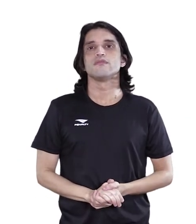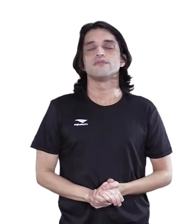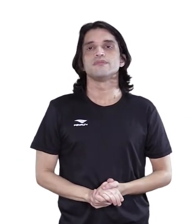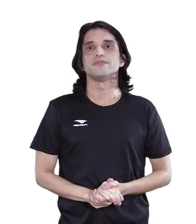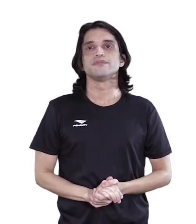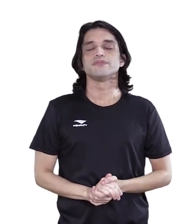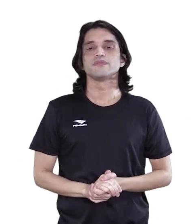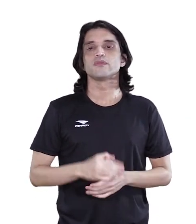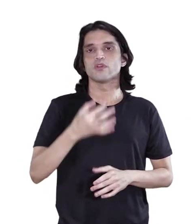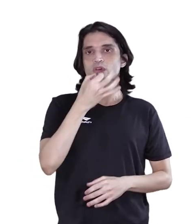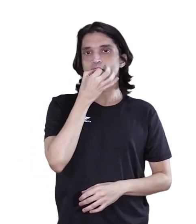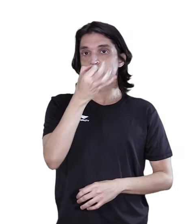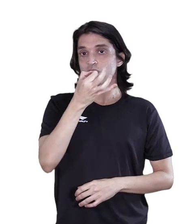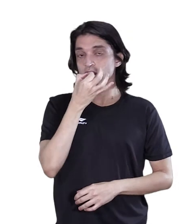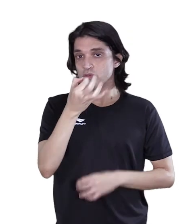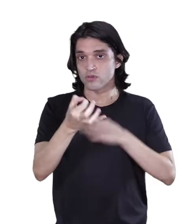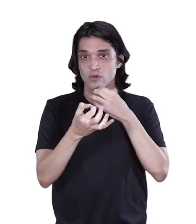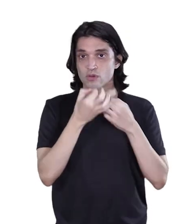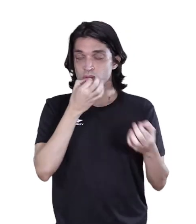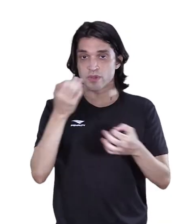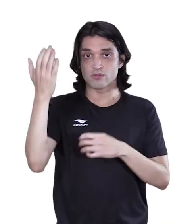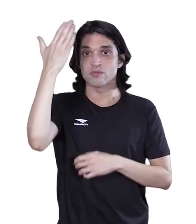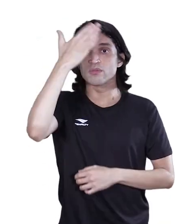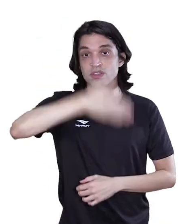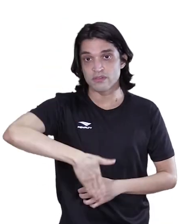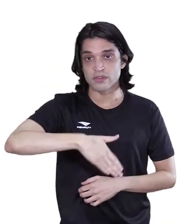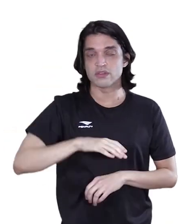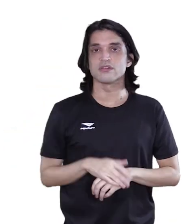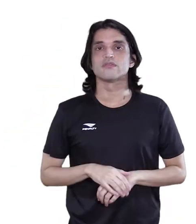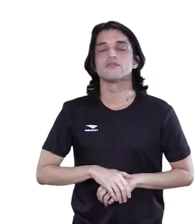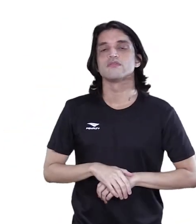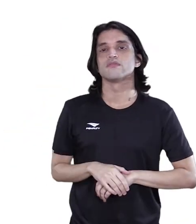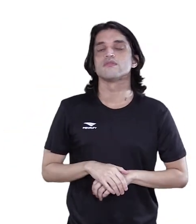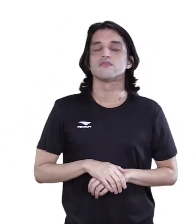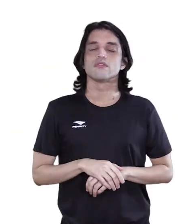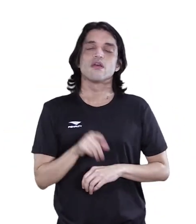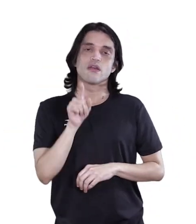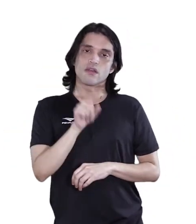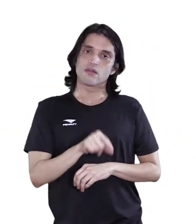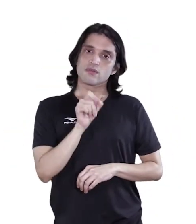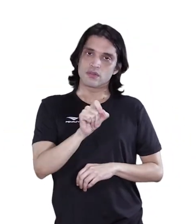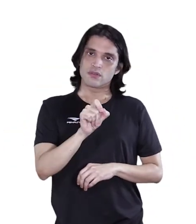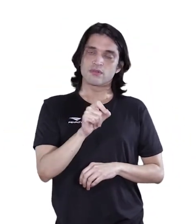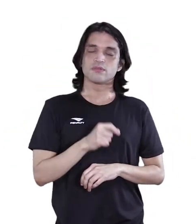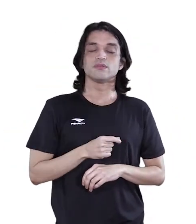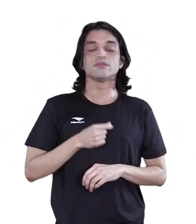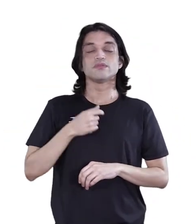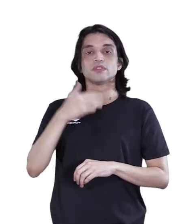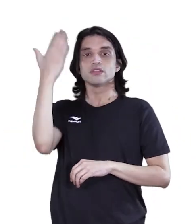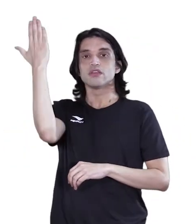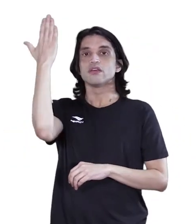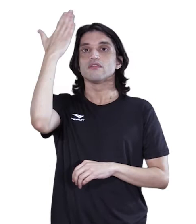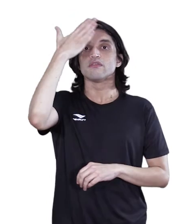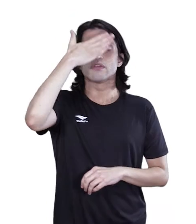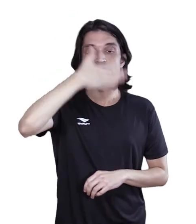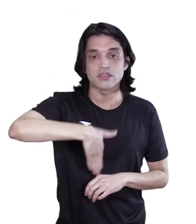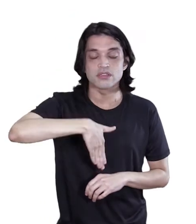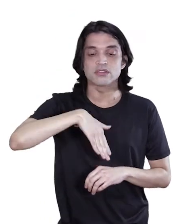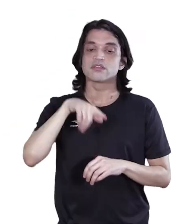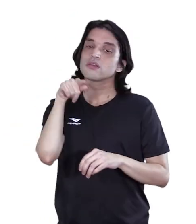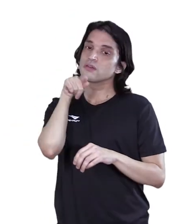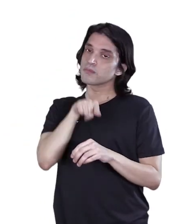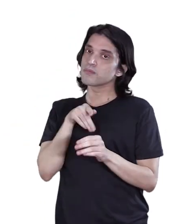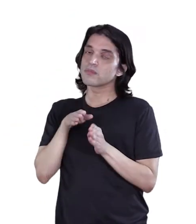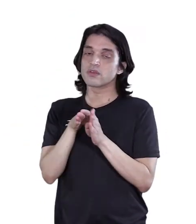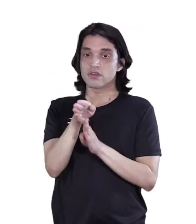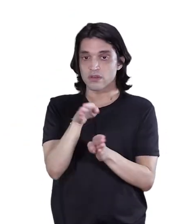pretende-se levar o auditório a admitir a tese ou conclusão, justificando-a por meio de evidências que a ela se aplica